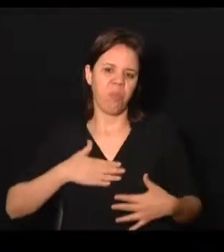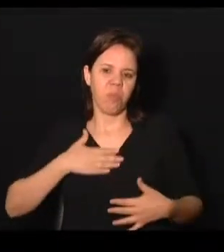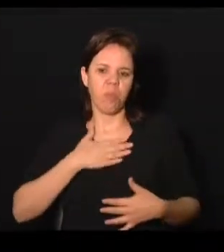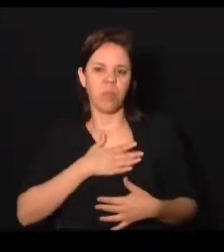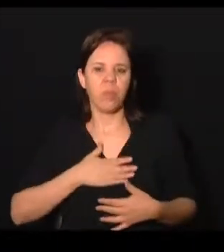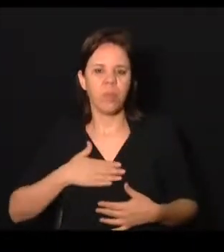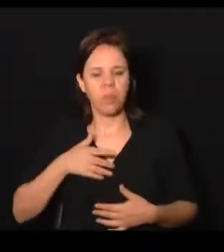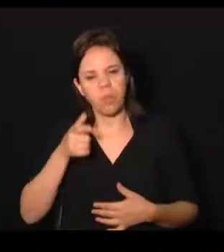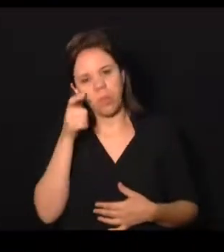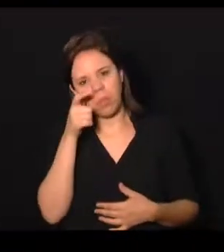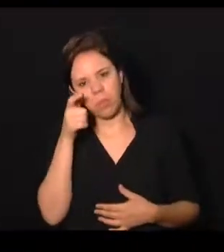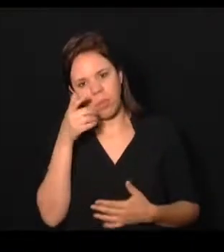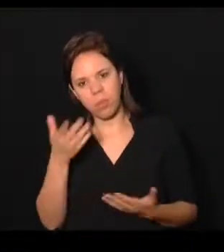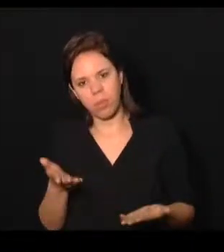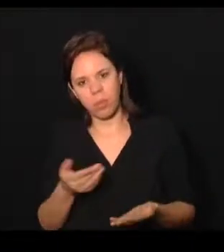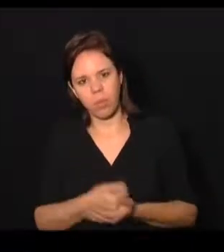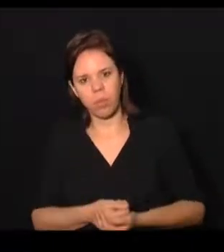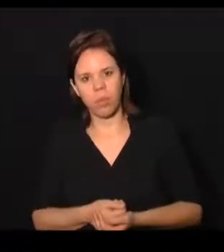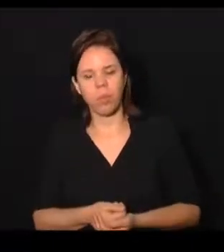de ver